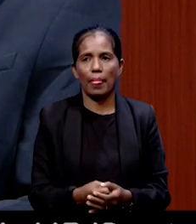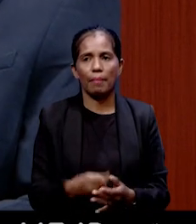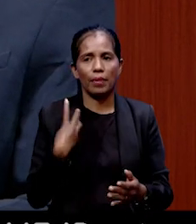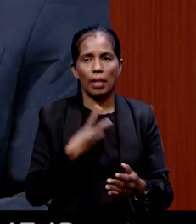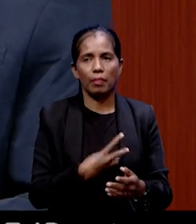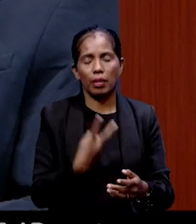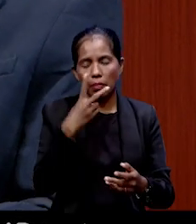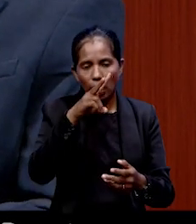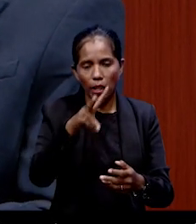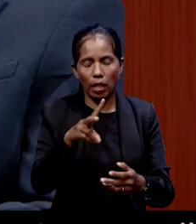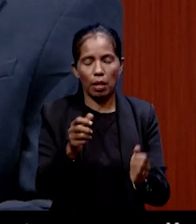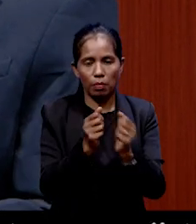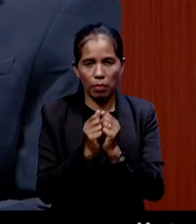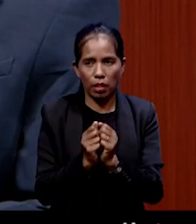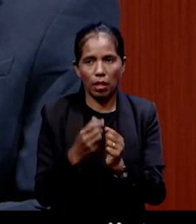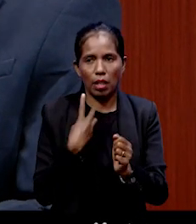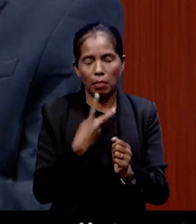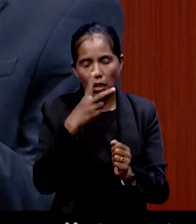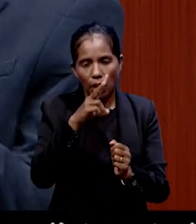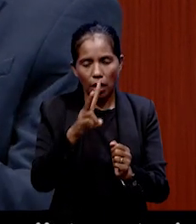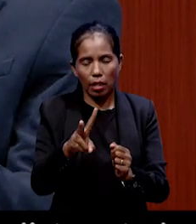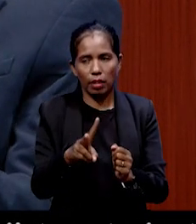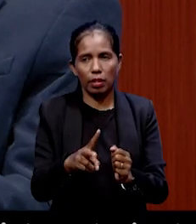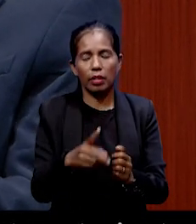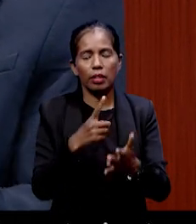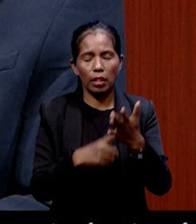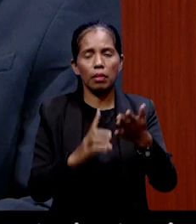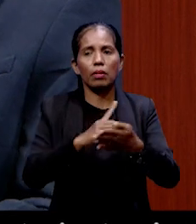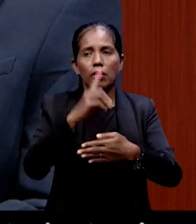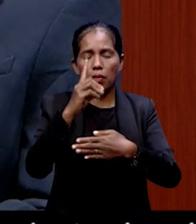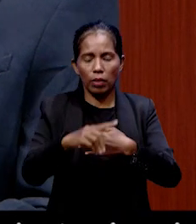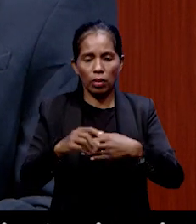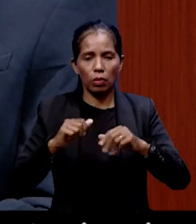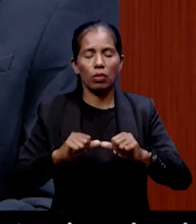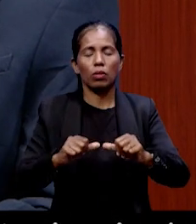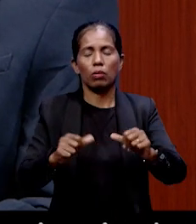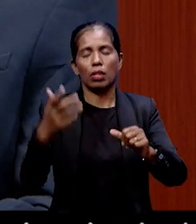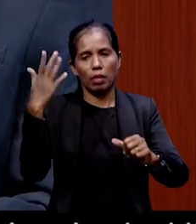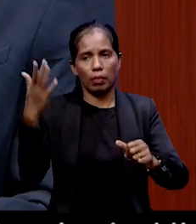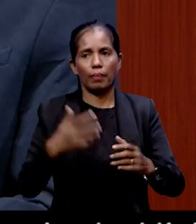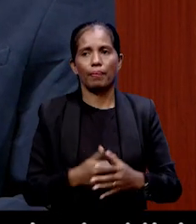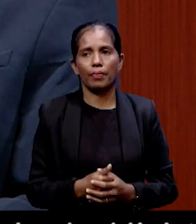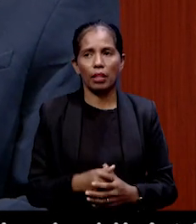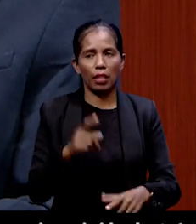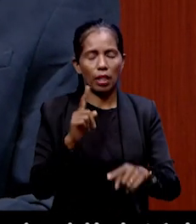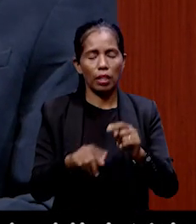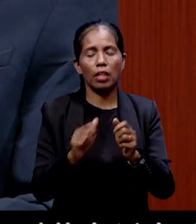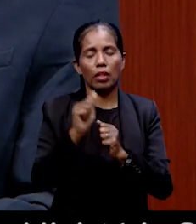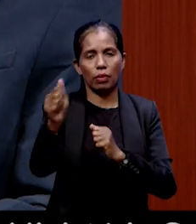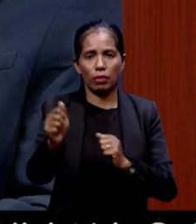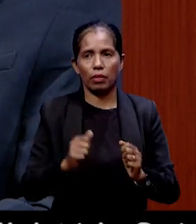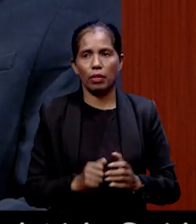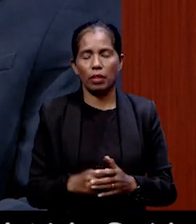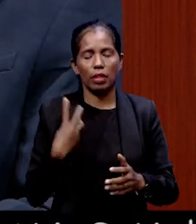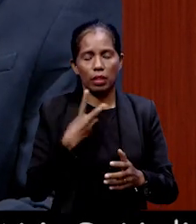sempre mos bai base, ami acompanha assiste. Sa desenvolvimento makala atian ia karaik na ba. E lalika do.